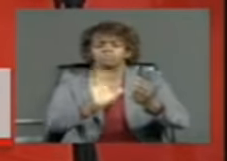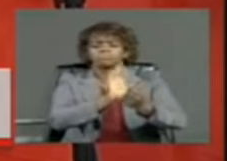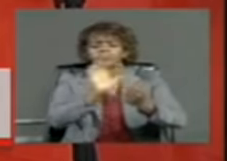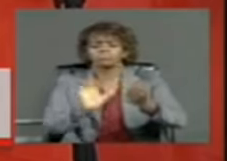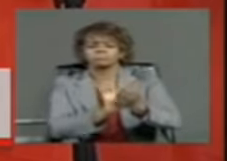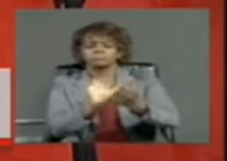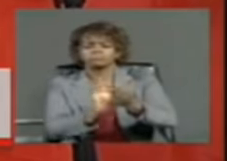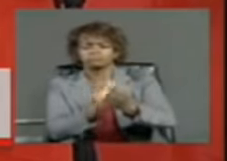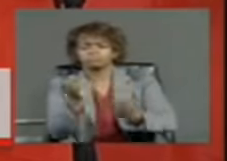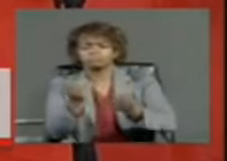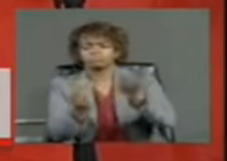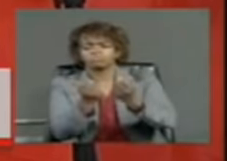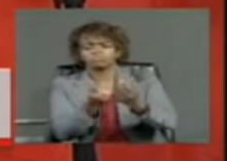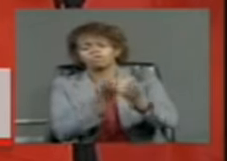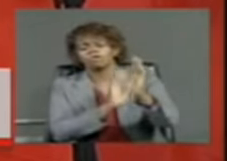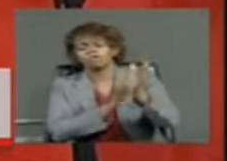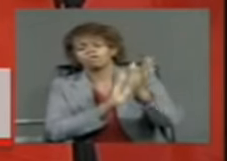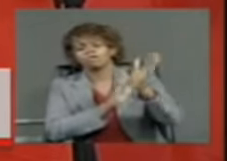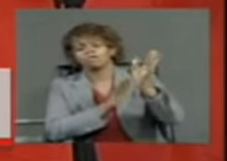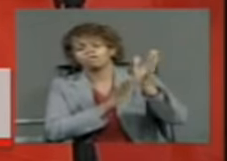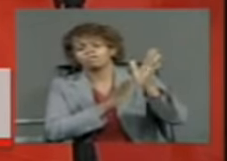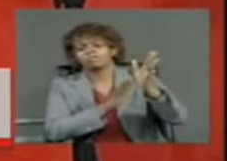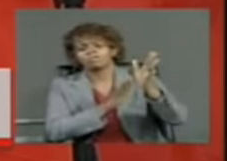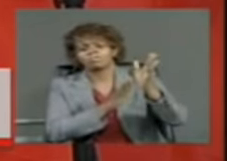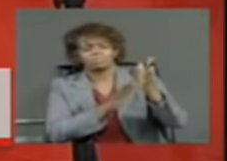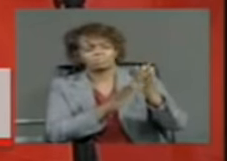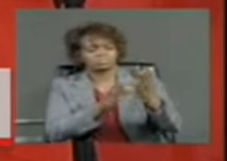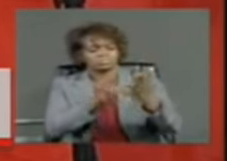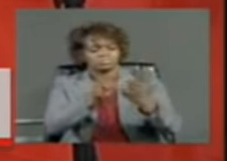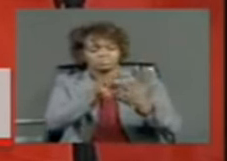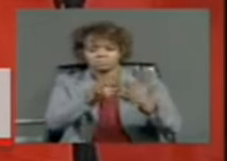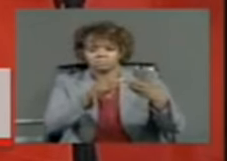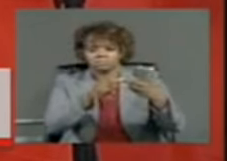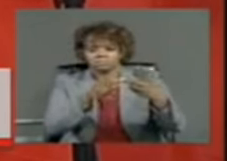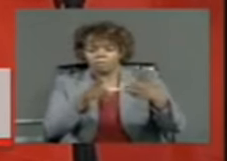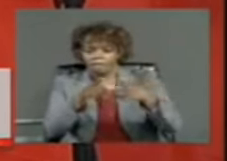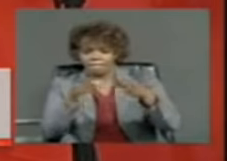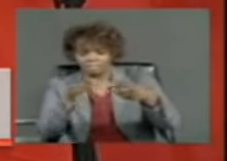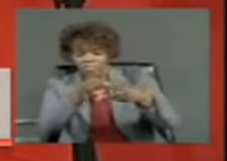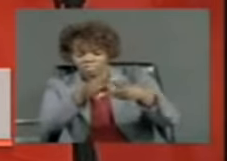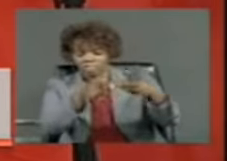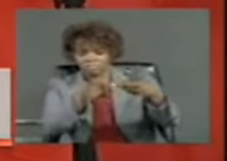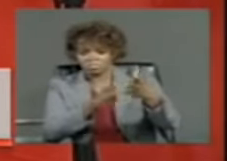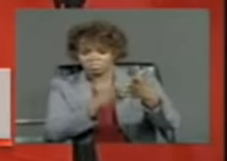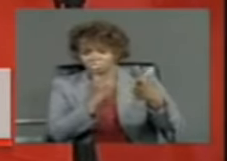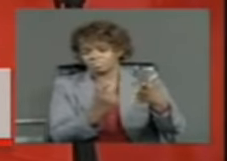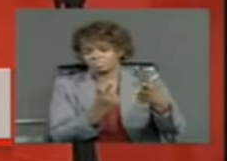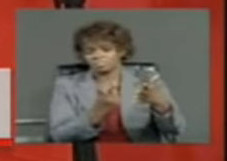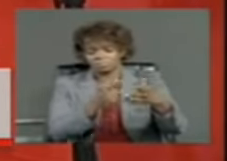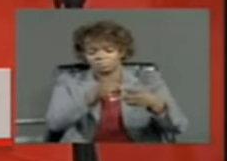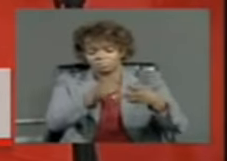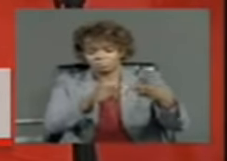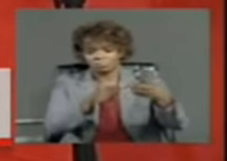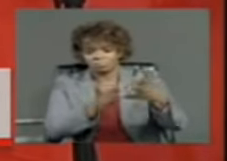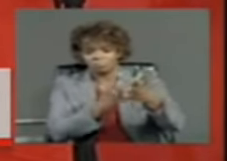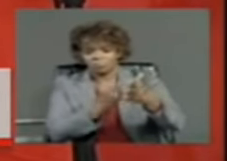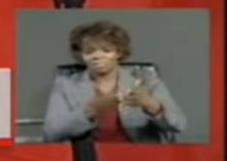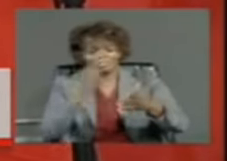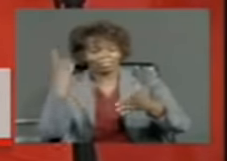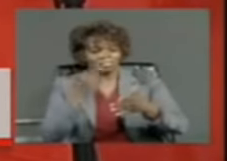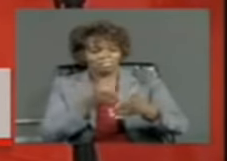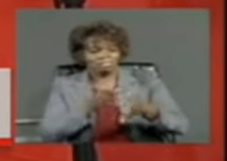e fazia os 300 quilômetros, duas vezes por mês, sem falhar. Não falhava uma única vez. A essa hora, 4 da manhã,